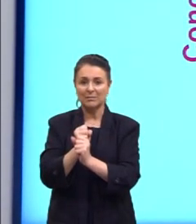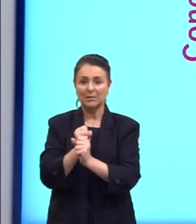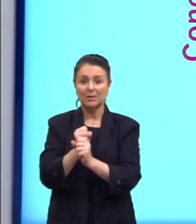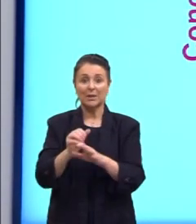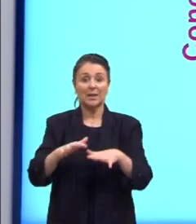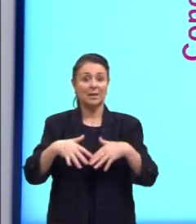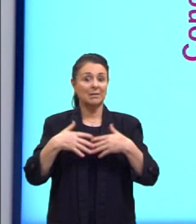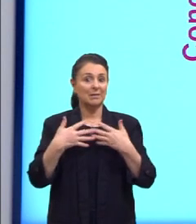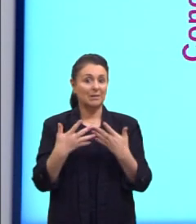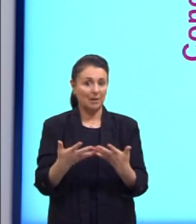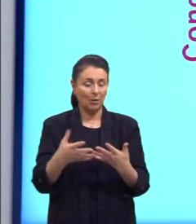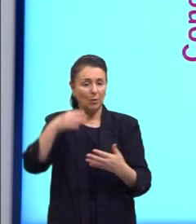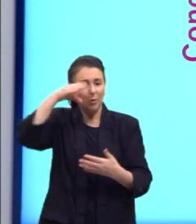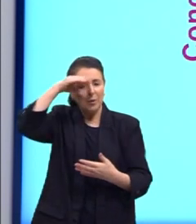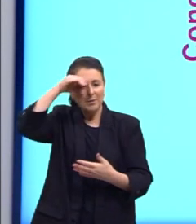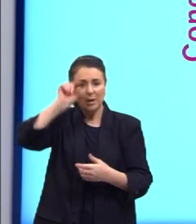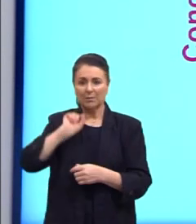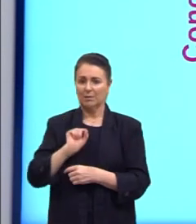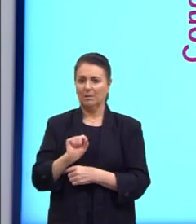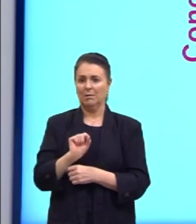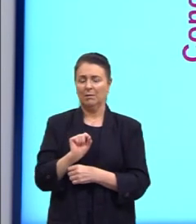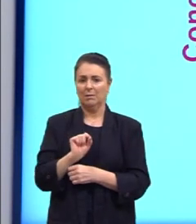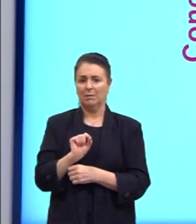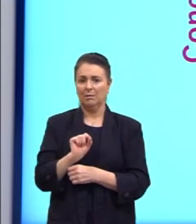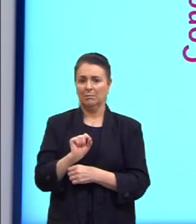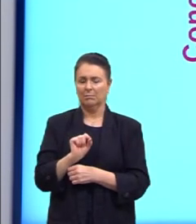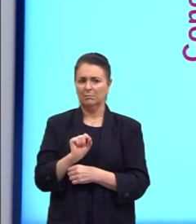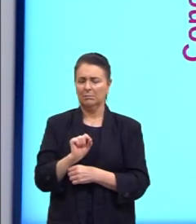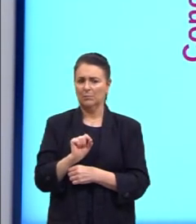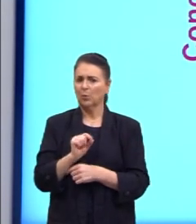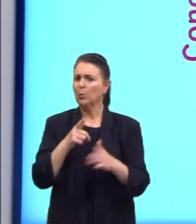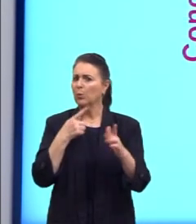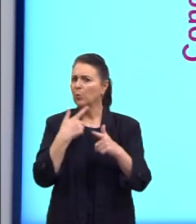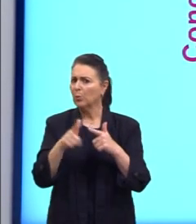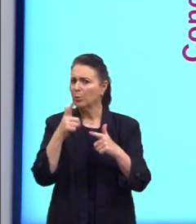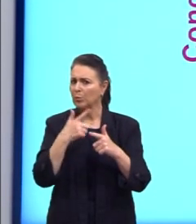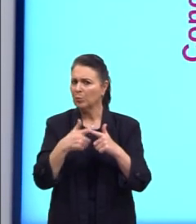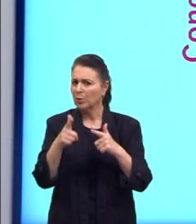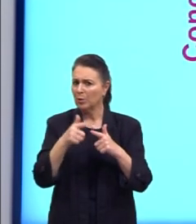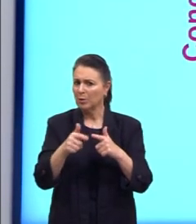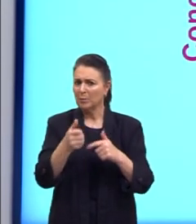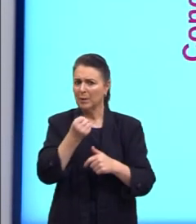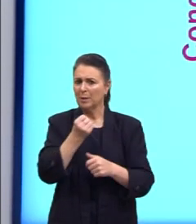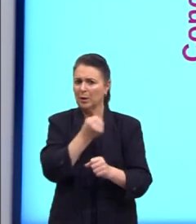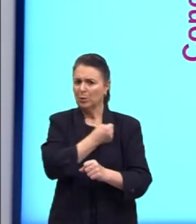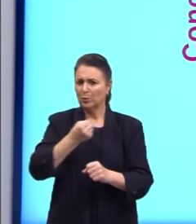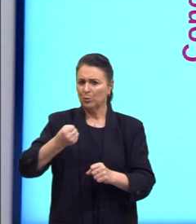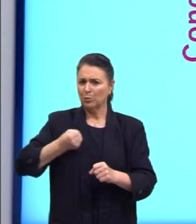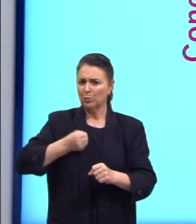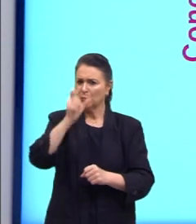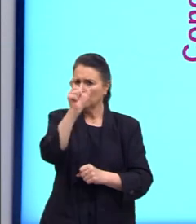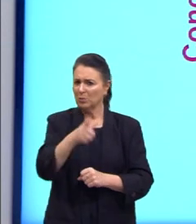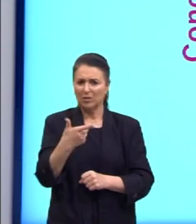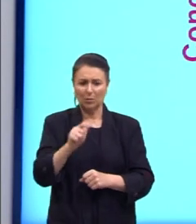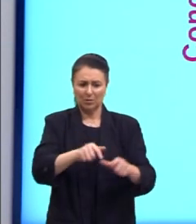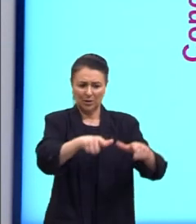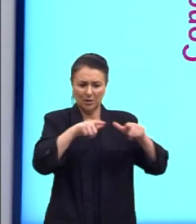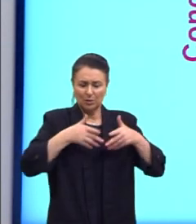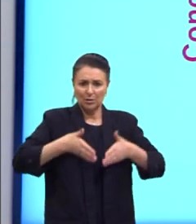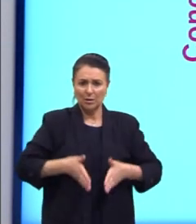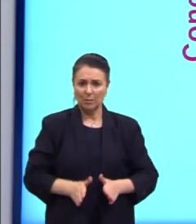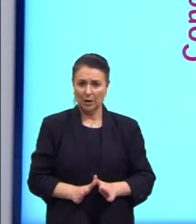Portanto, observa-se que a questão do alto índice de pessoas no Brasil sem certidão de nascimento